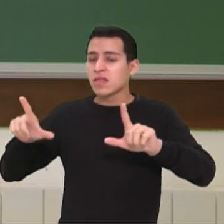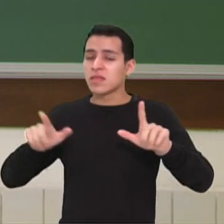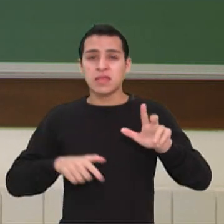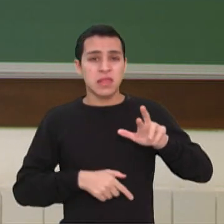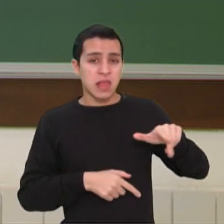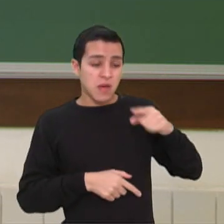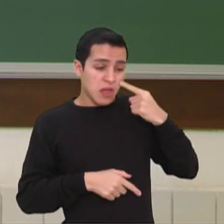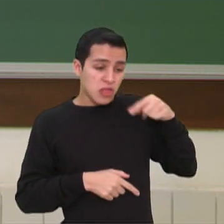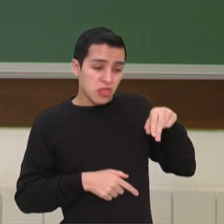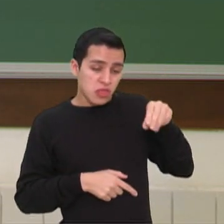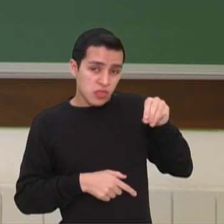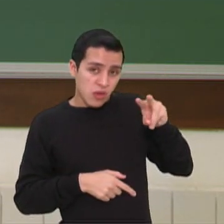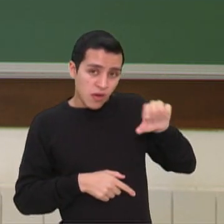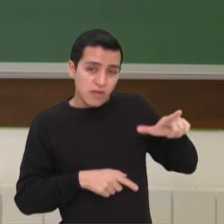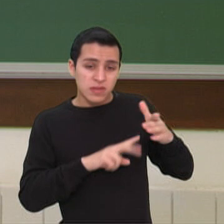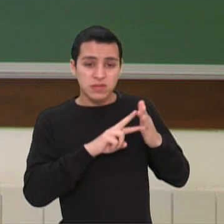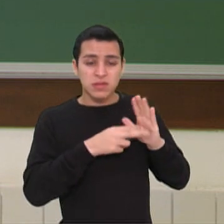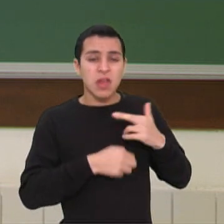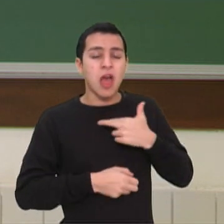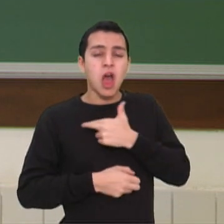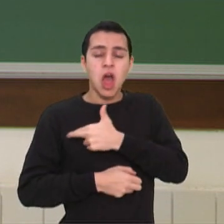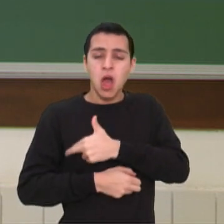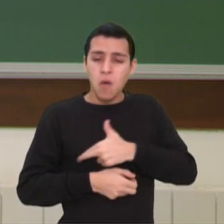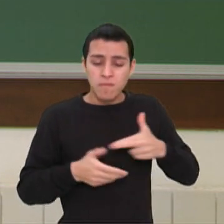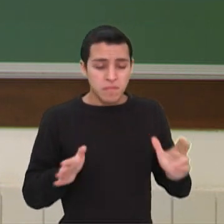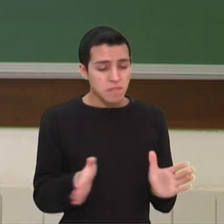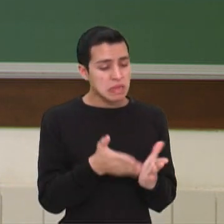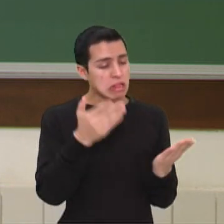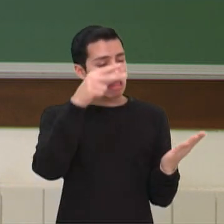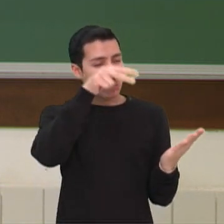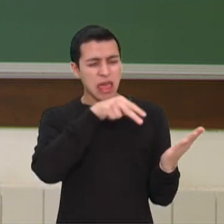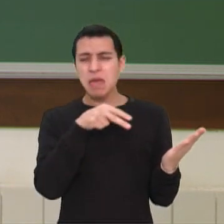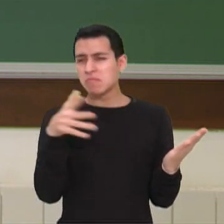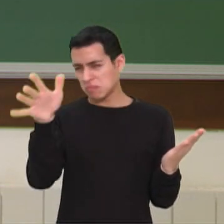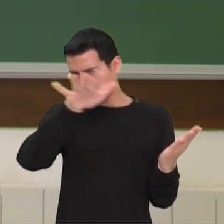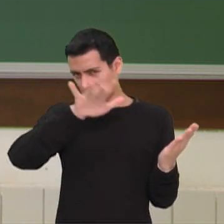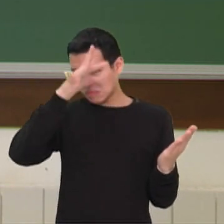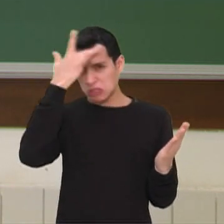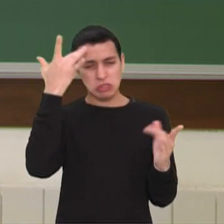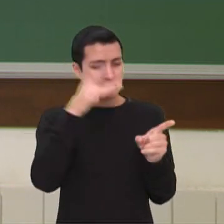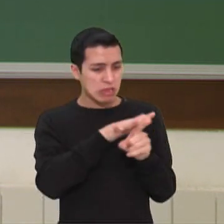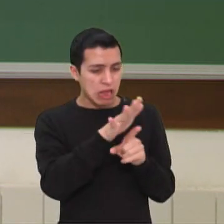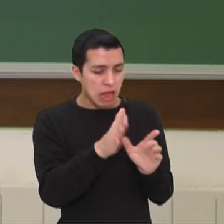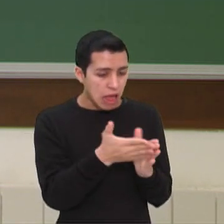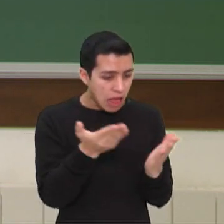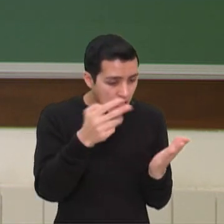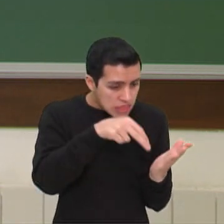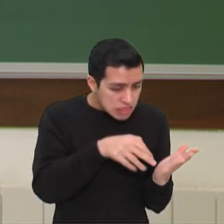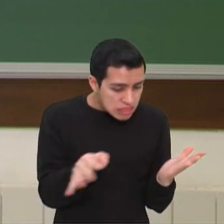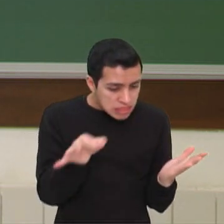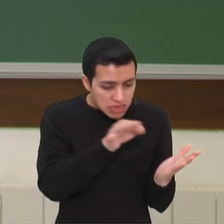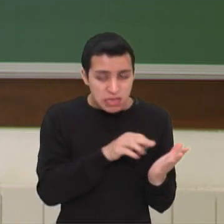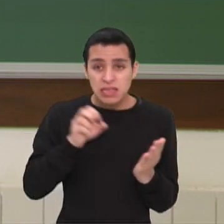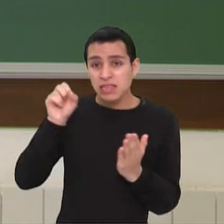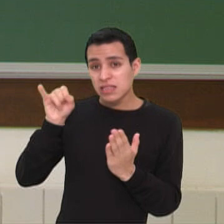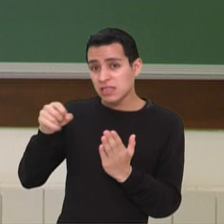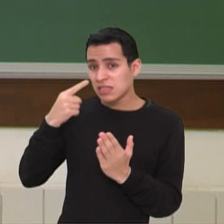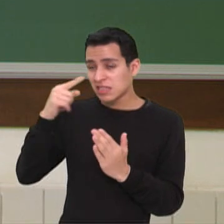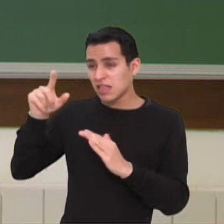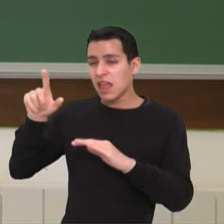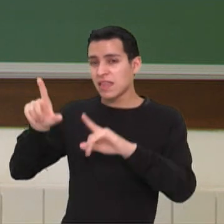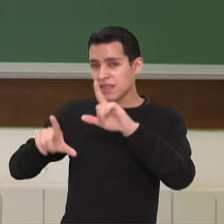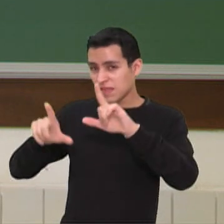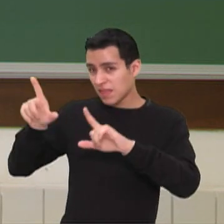romance, livro, escrito, que o pessoal costuma ler bastante. Se fosse, no caso, a novela televisiva, soap